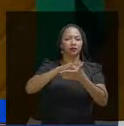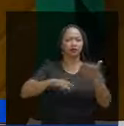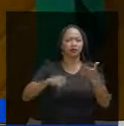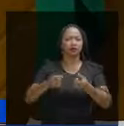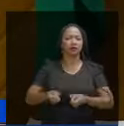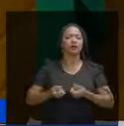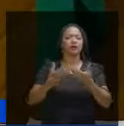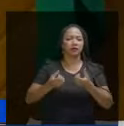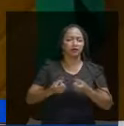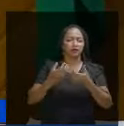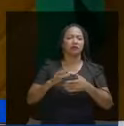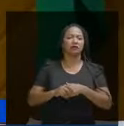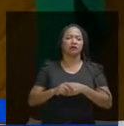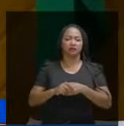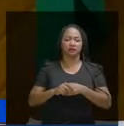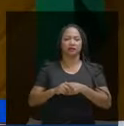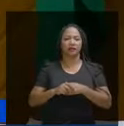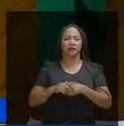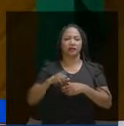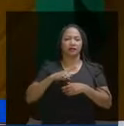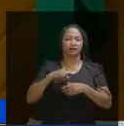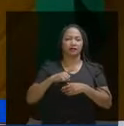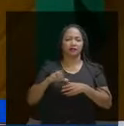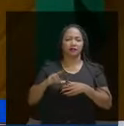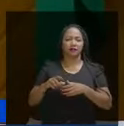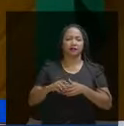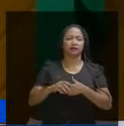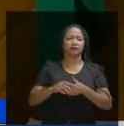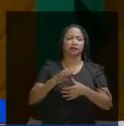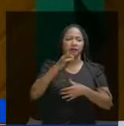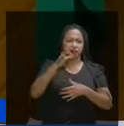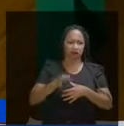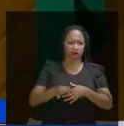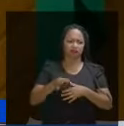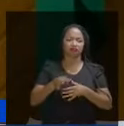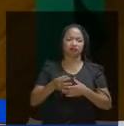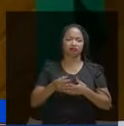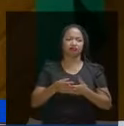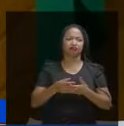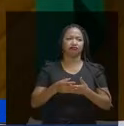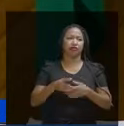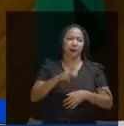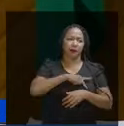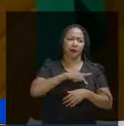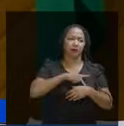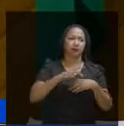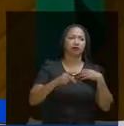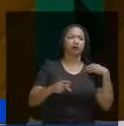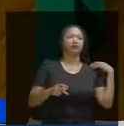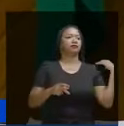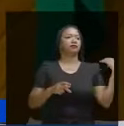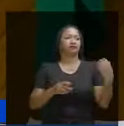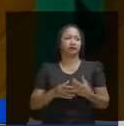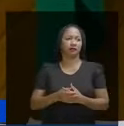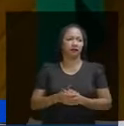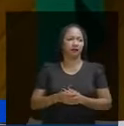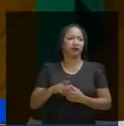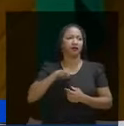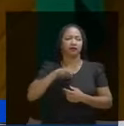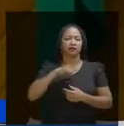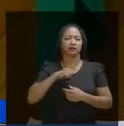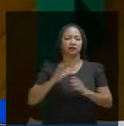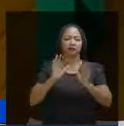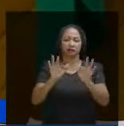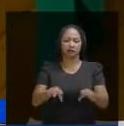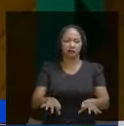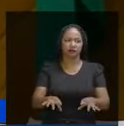produzidos unilateralmente destituídos de fé pública. É, tal como indica a ressalva